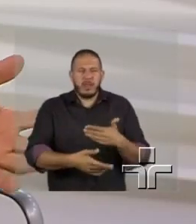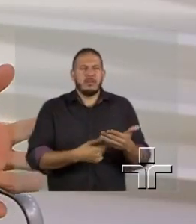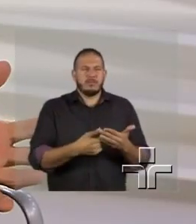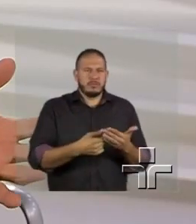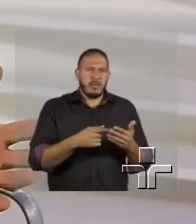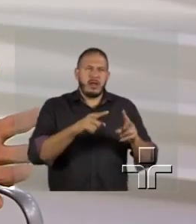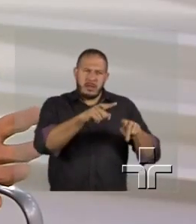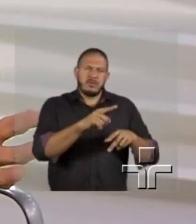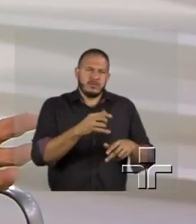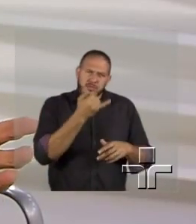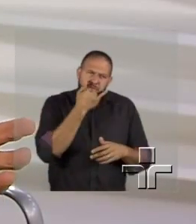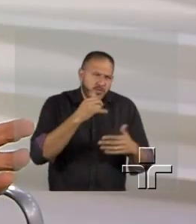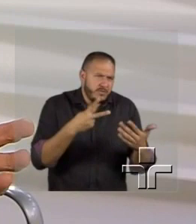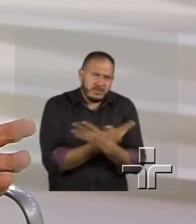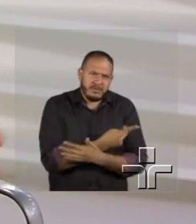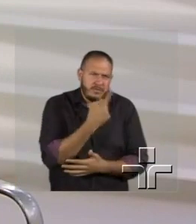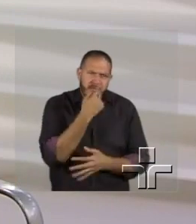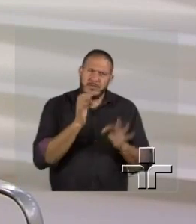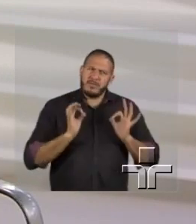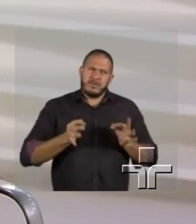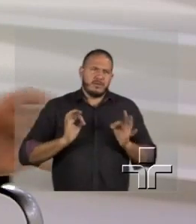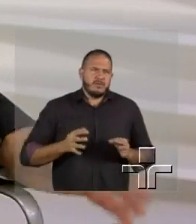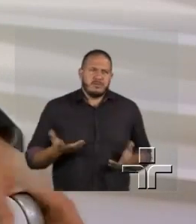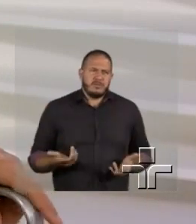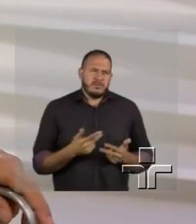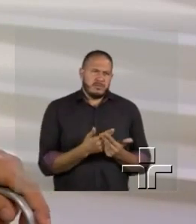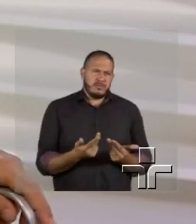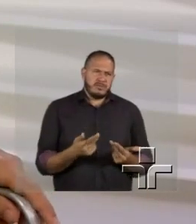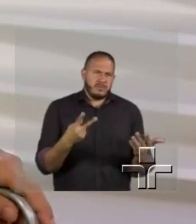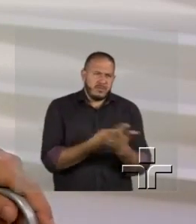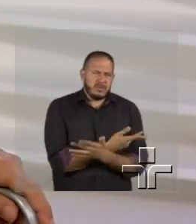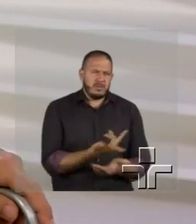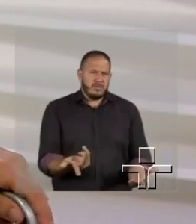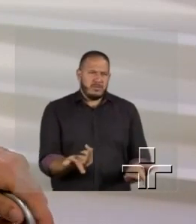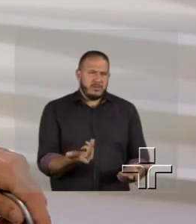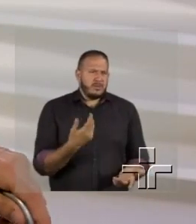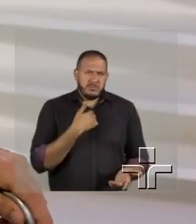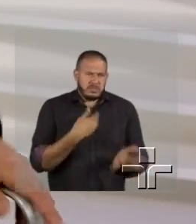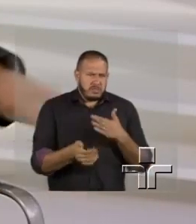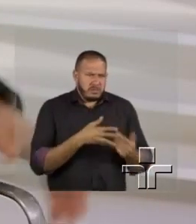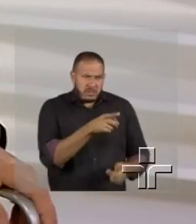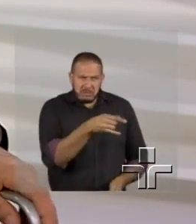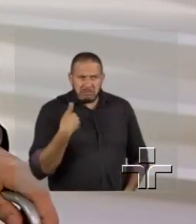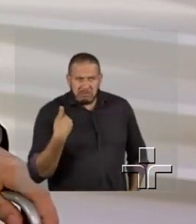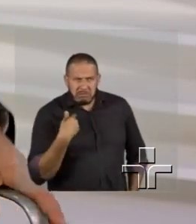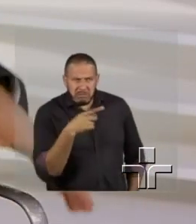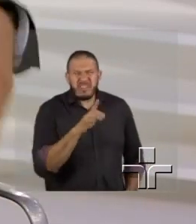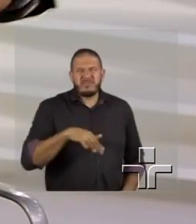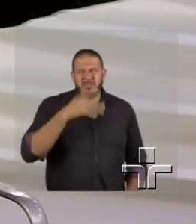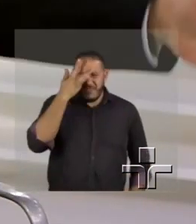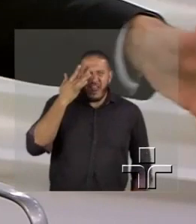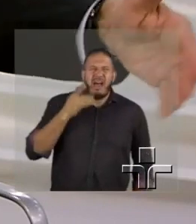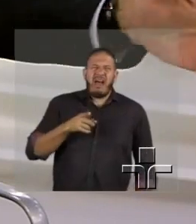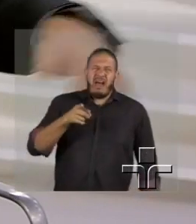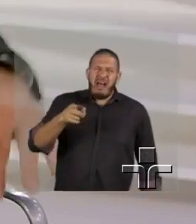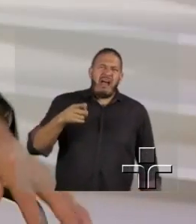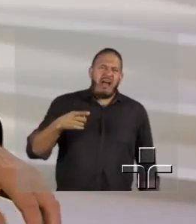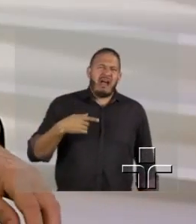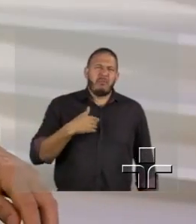aquela rapaziada lá para a morte por aventuras políticas. Tem que haver muito mais responsabilização política internacional para todos esses